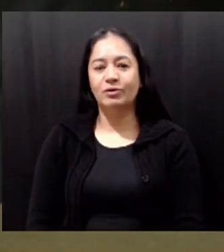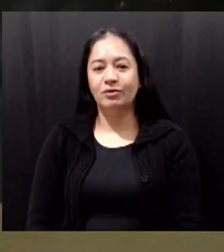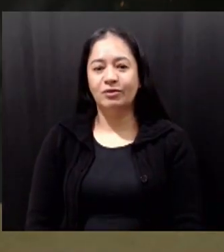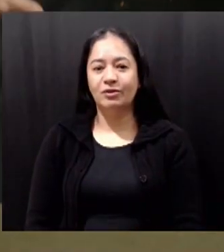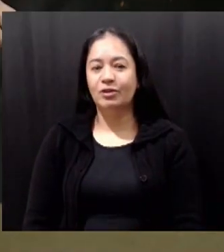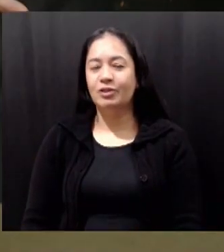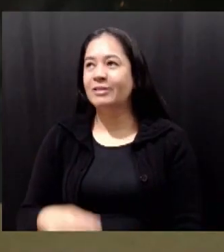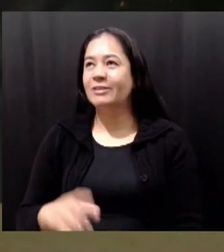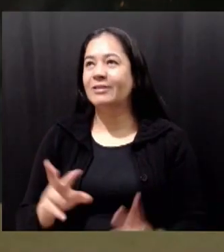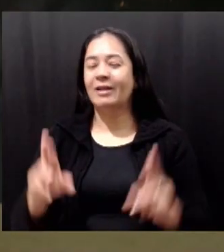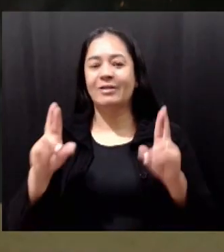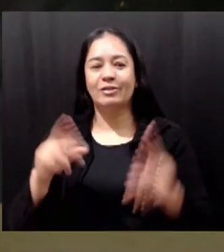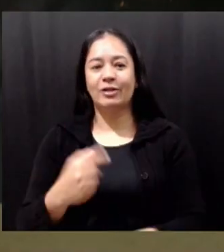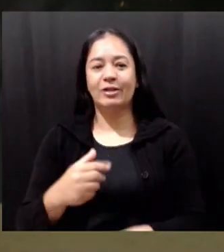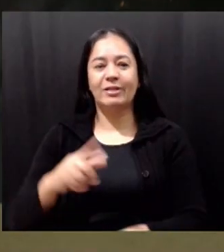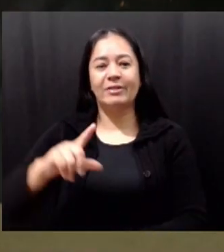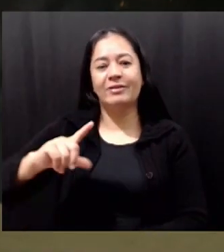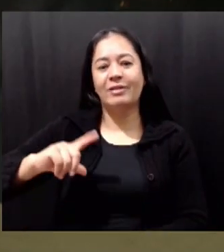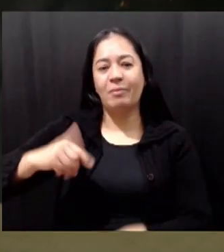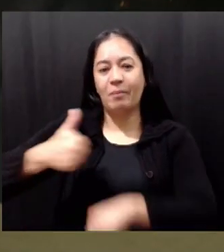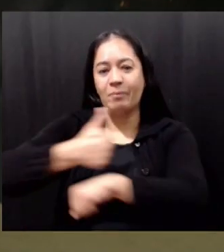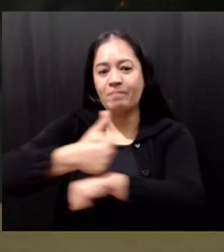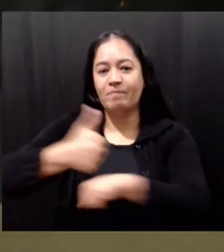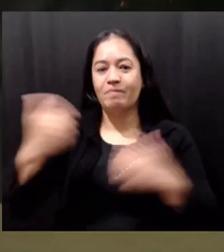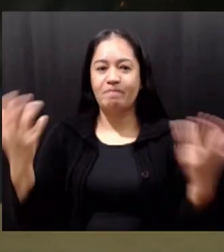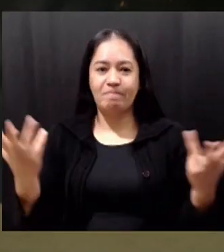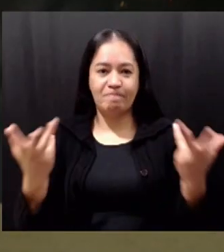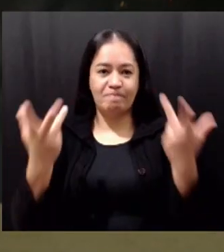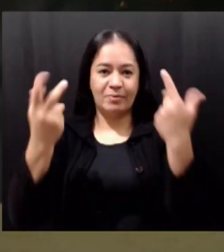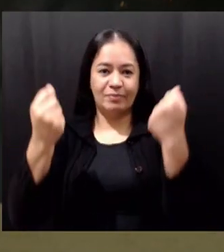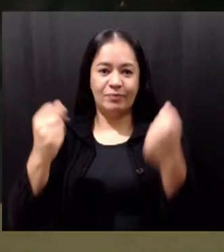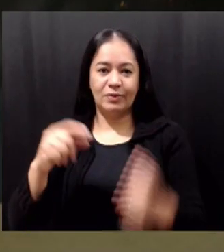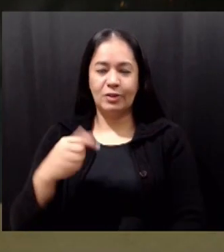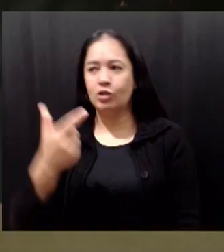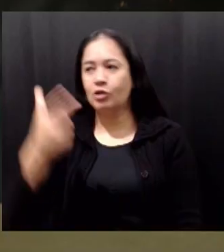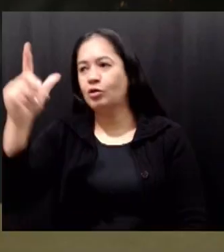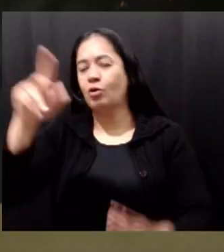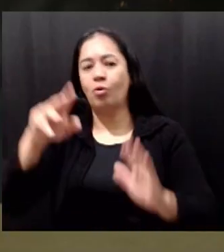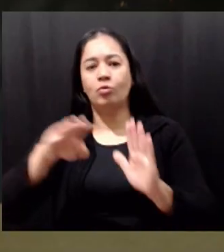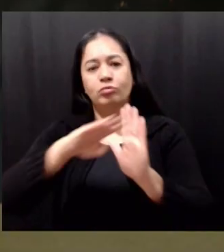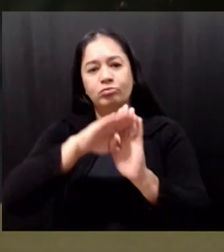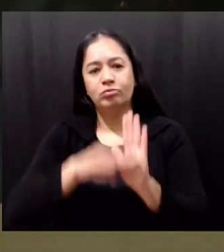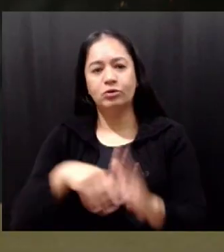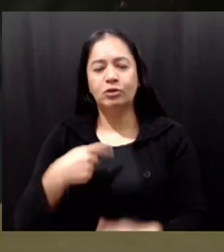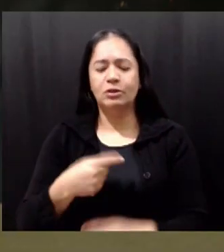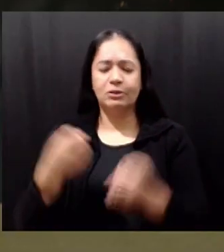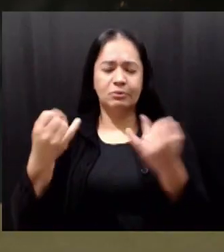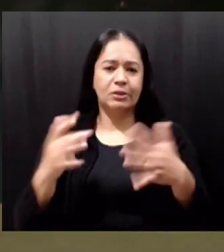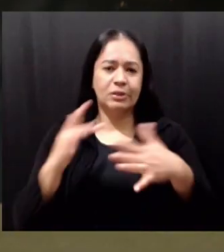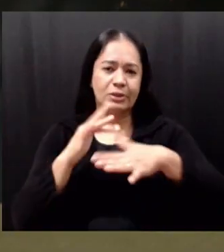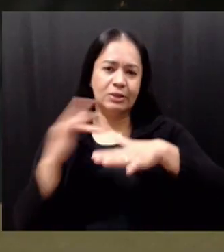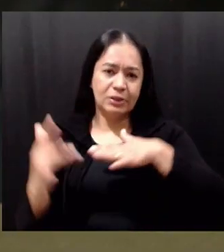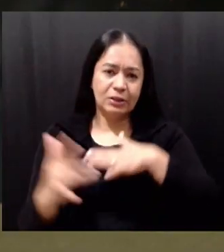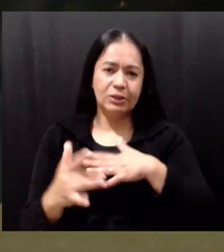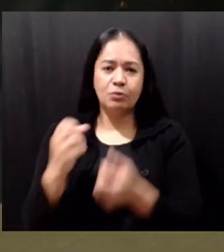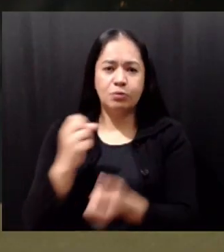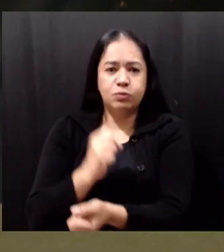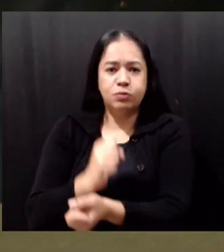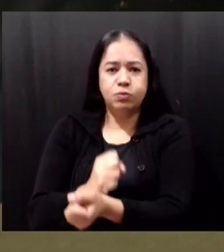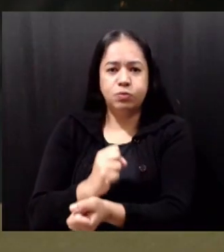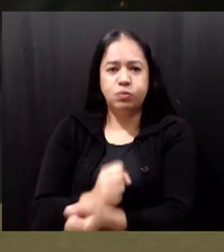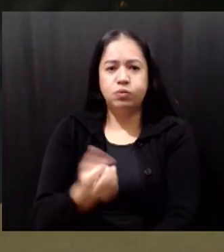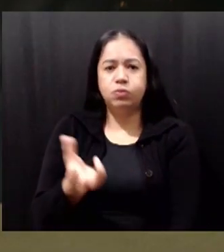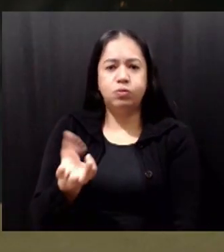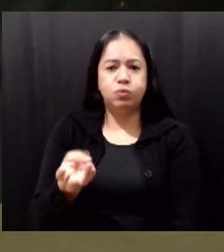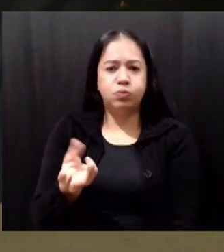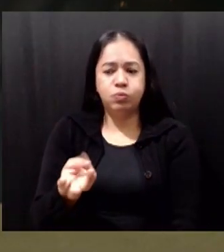aí, em um outro programa, estávamos falando de rede social, enfim, e do vício, né, na rede social. E